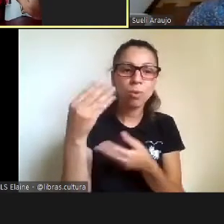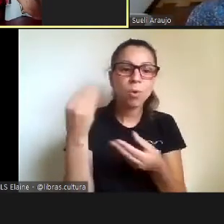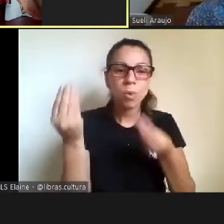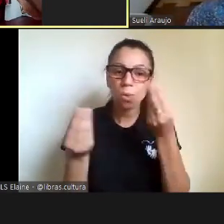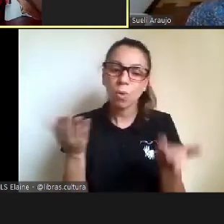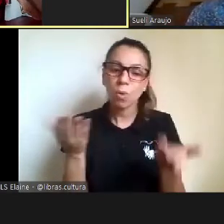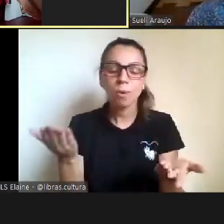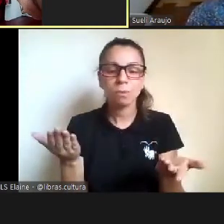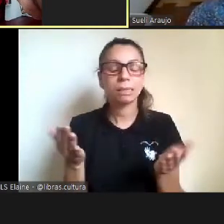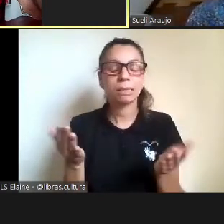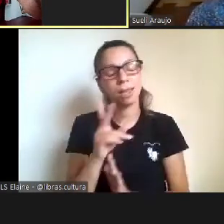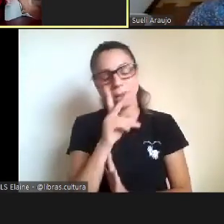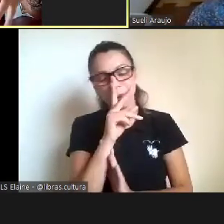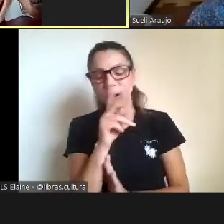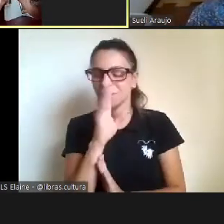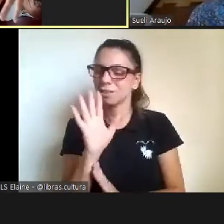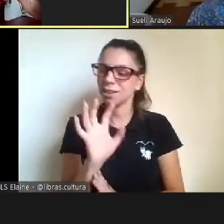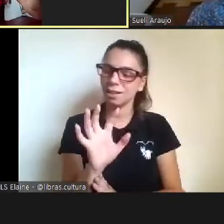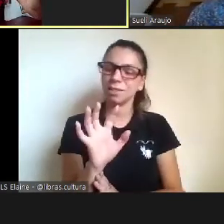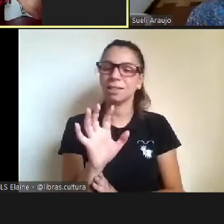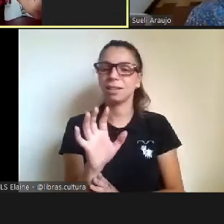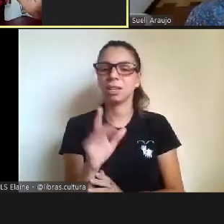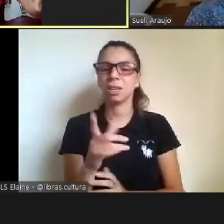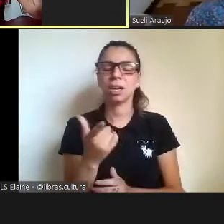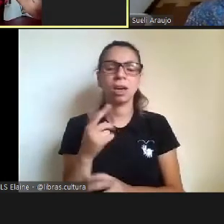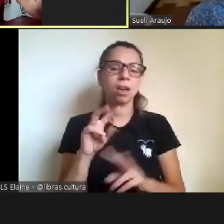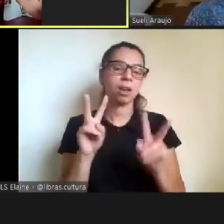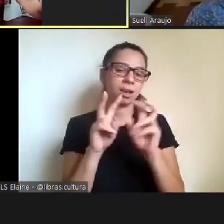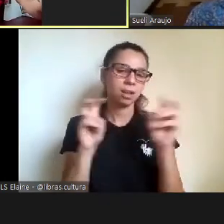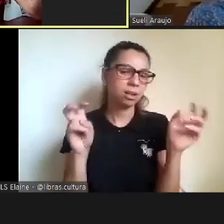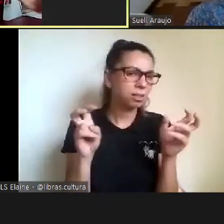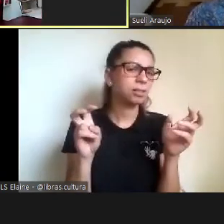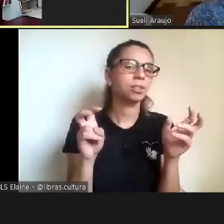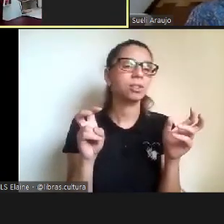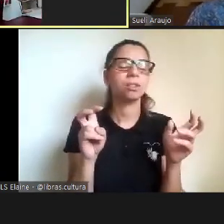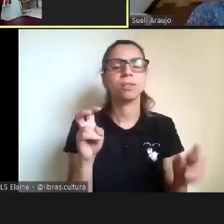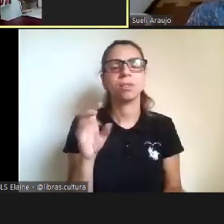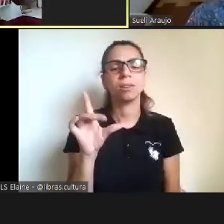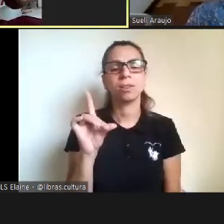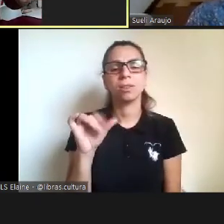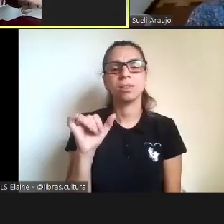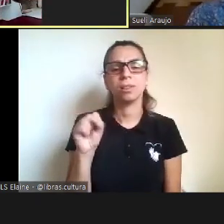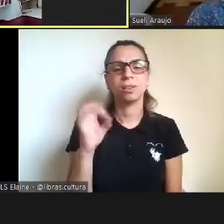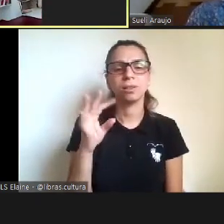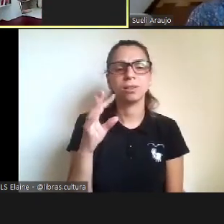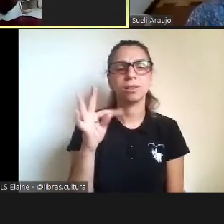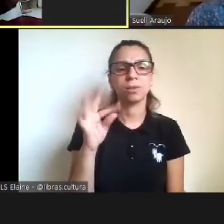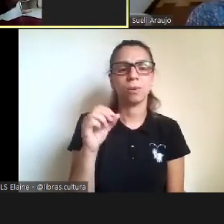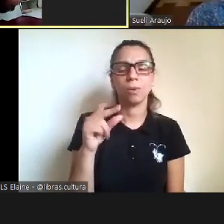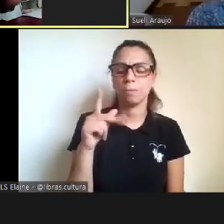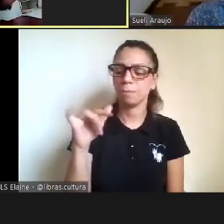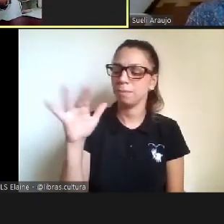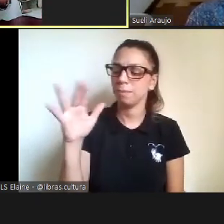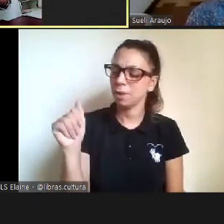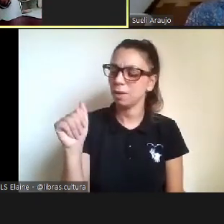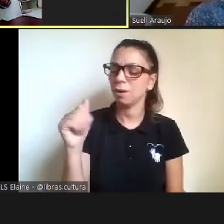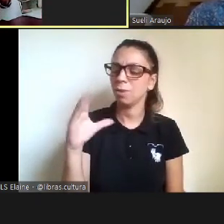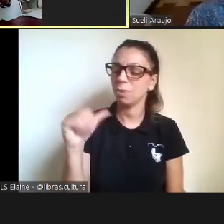é nesse aspecto que eu coloco esse título da distopia curitibana, porque eu acho que isso foi um